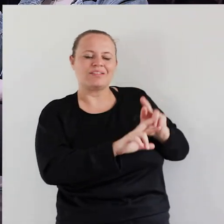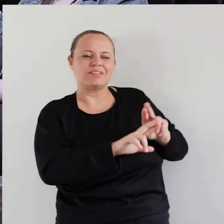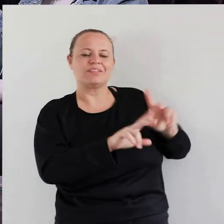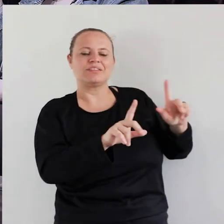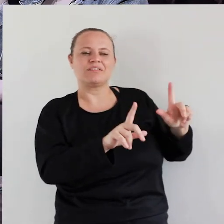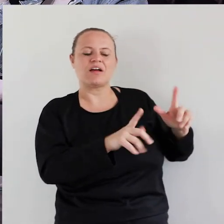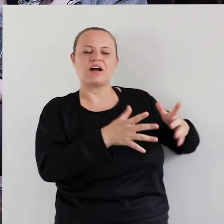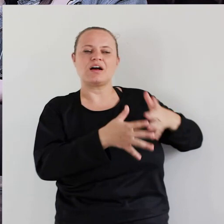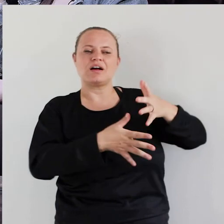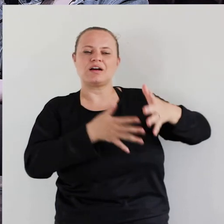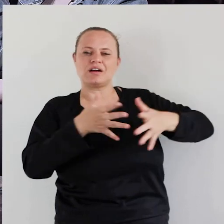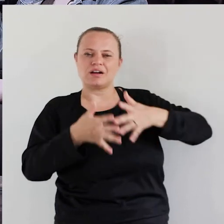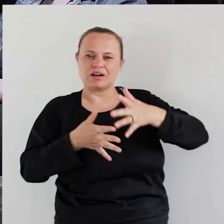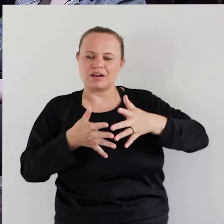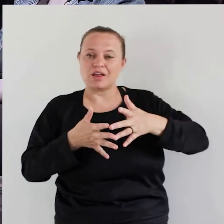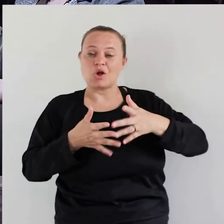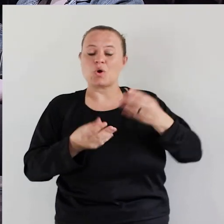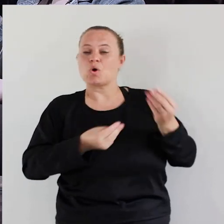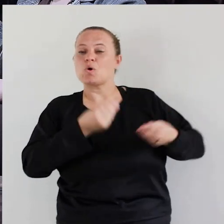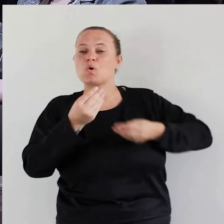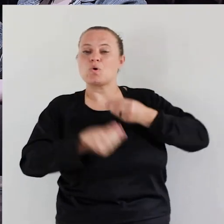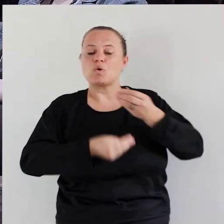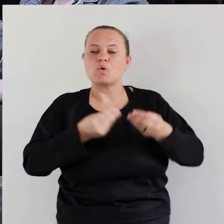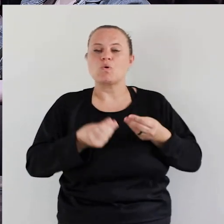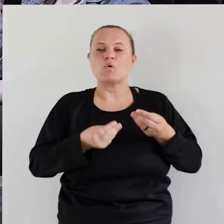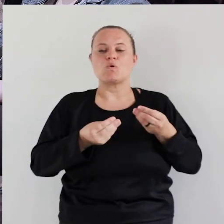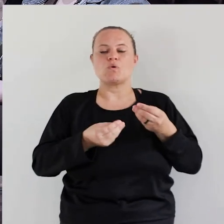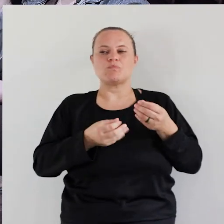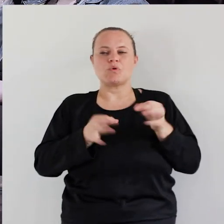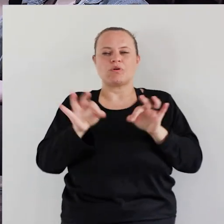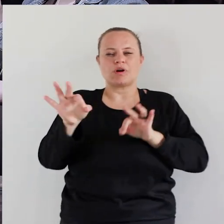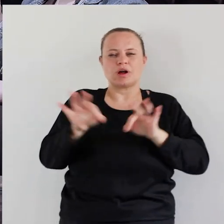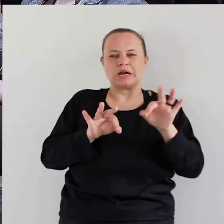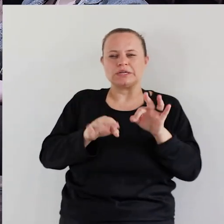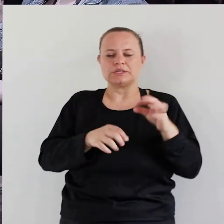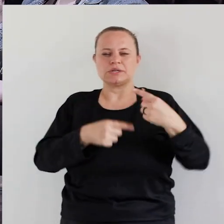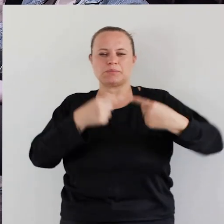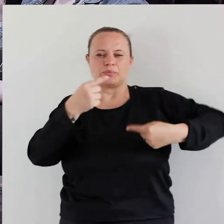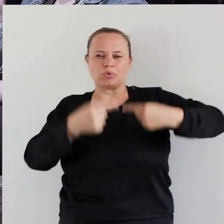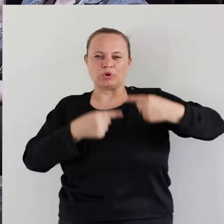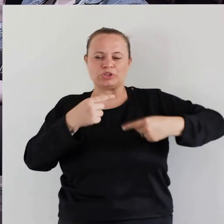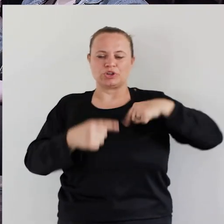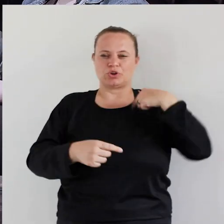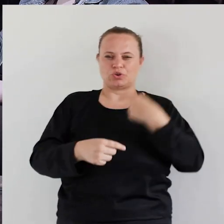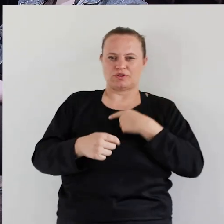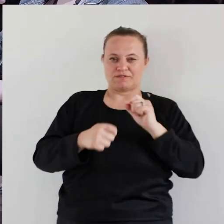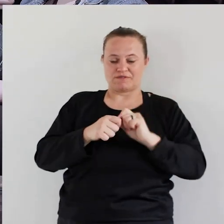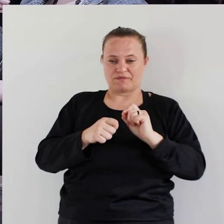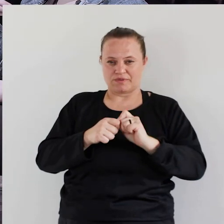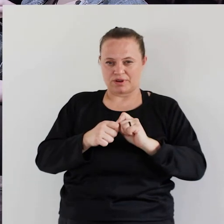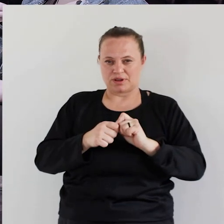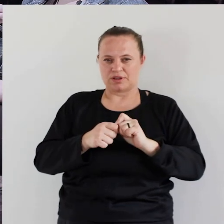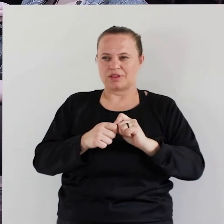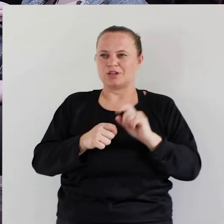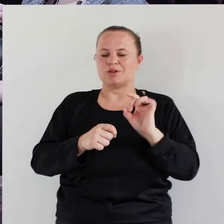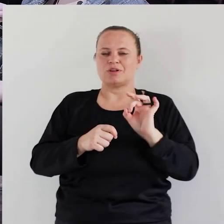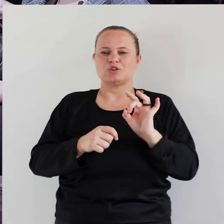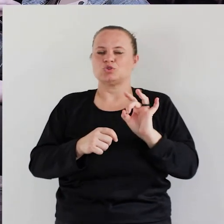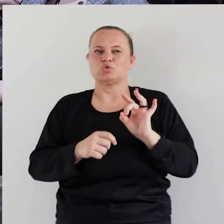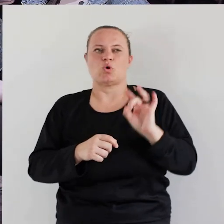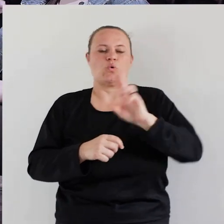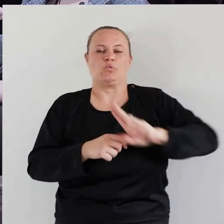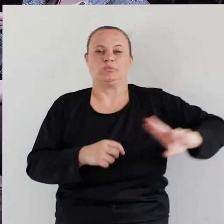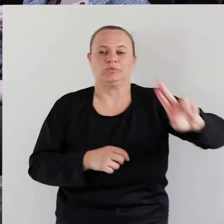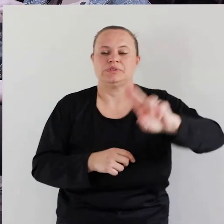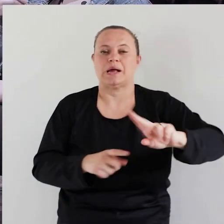vezes ouvir o outro olhar é bom também, né? E ouvindo ela falar sobre como essas articulações políticas